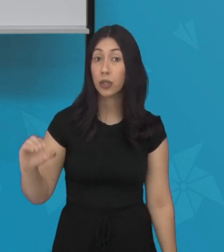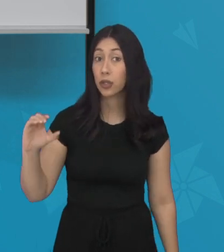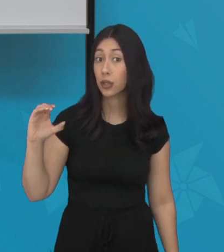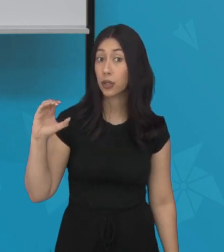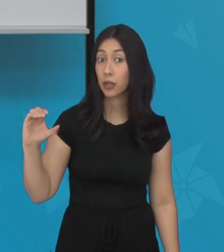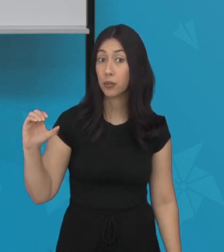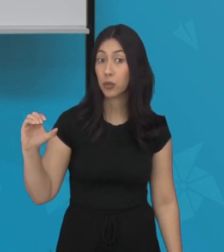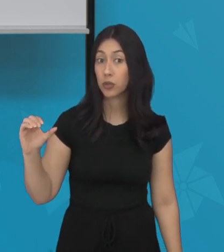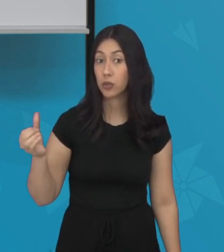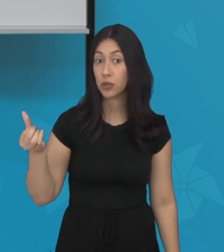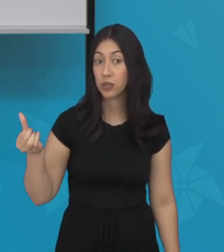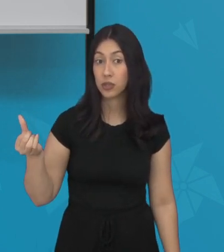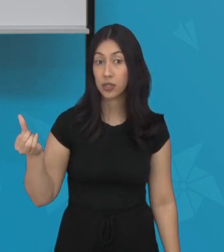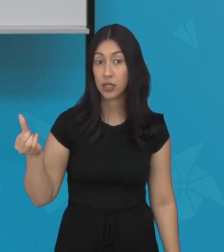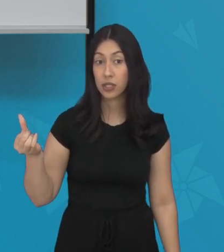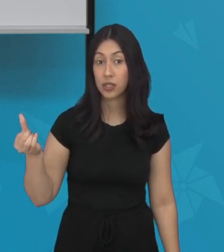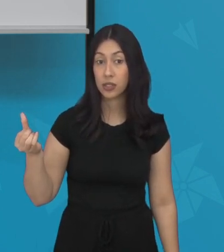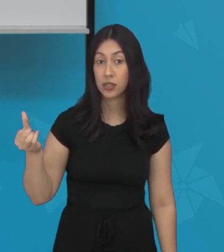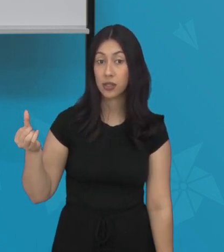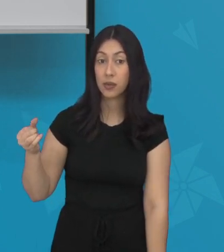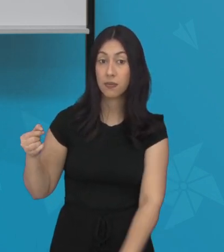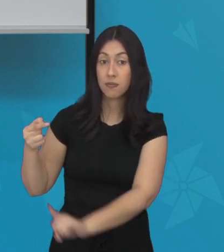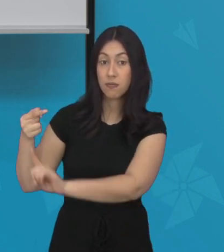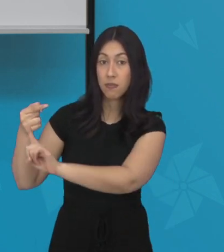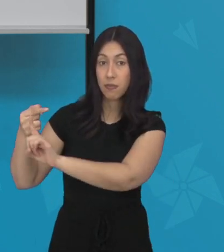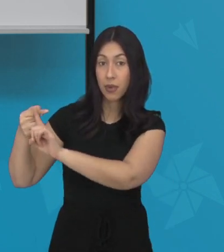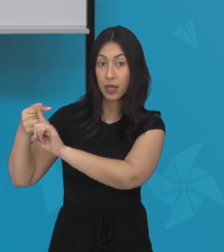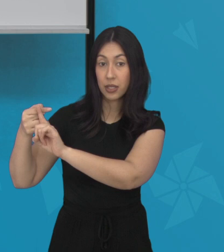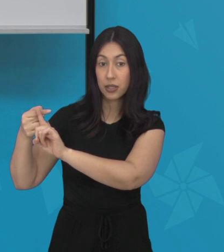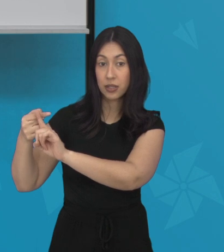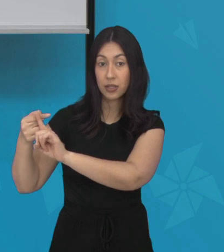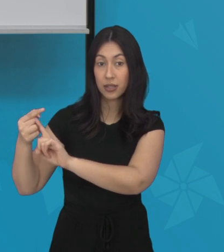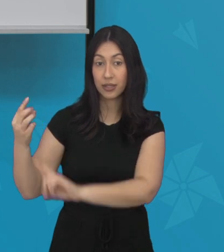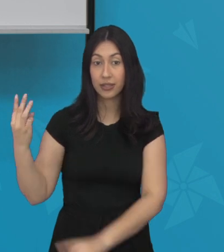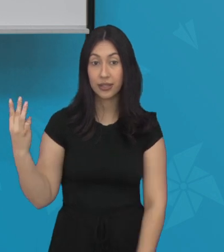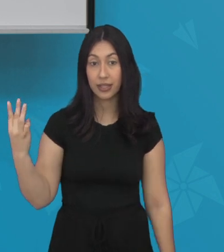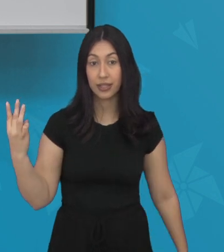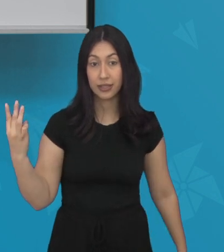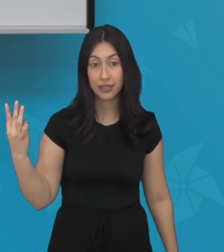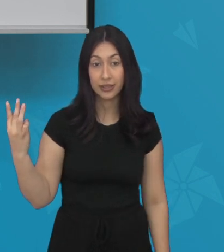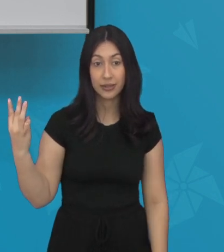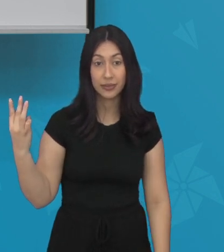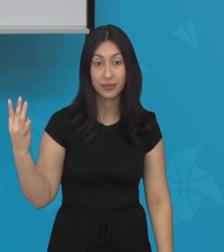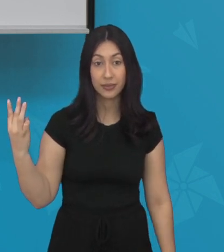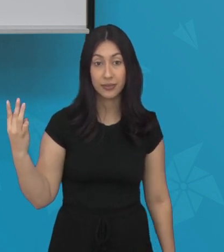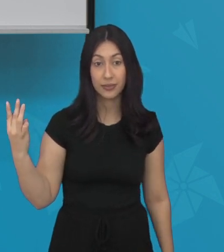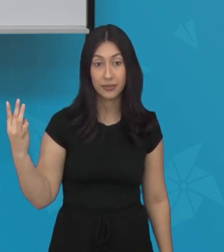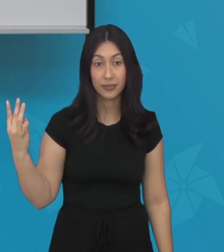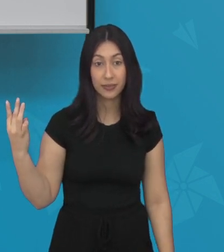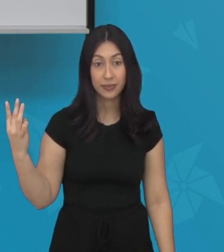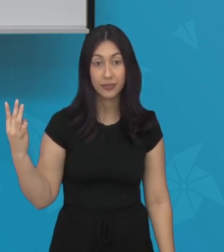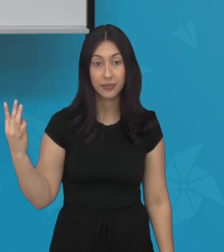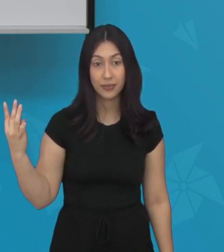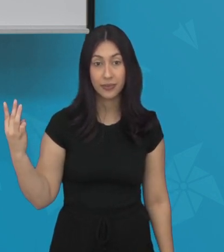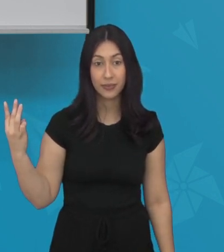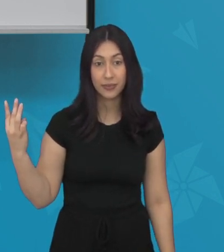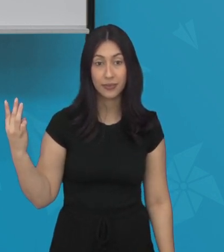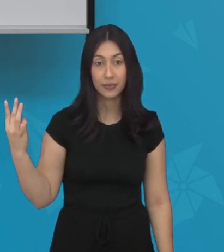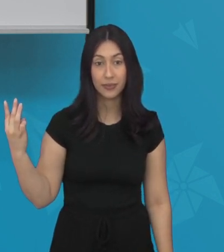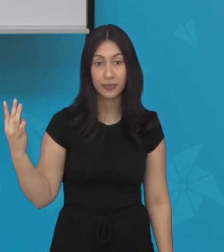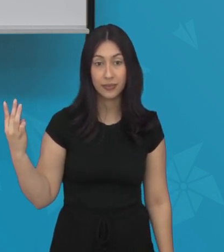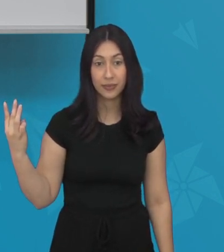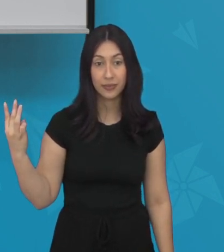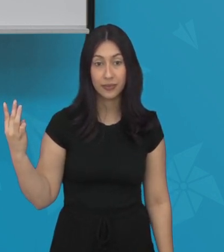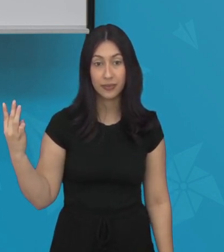outras, carbono, temos aqui 6 carbonos aqui no ácido cítrico, mais 3 aqui no nosso